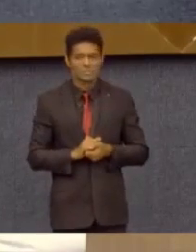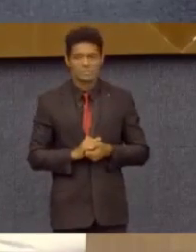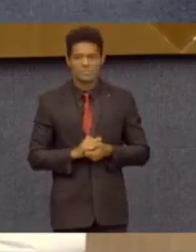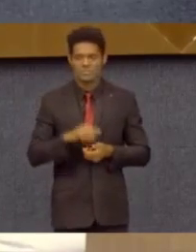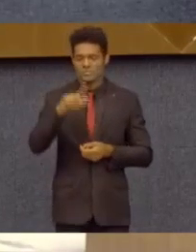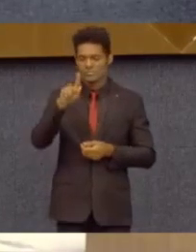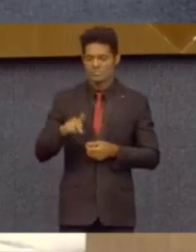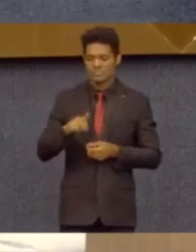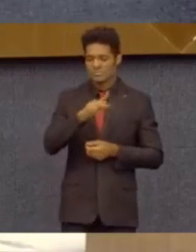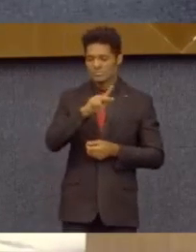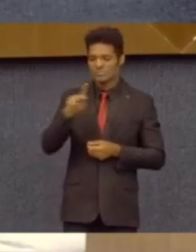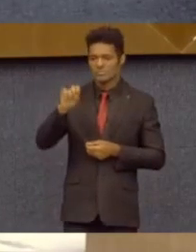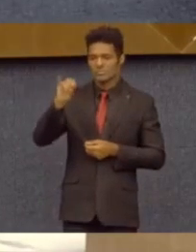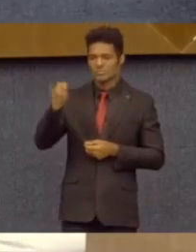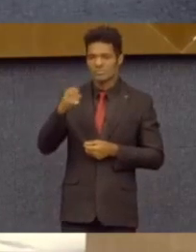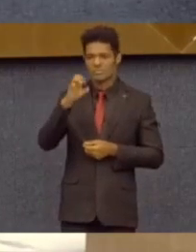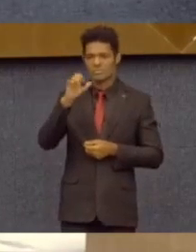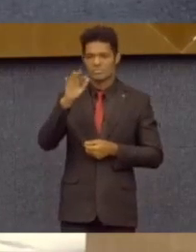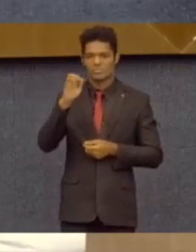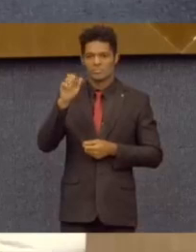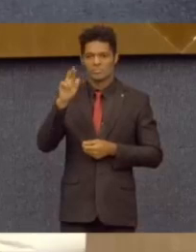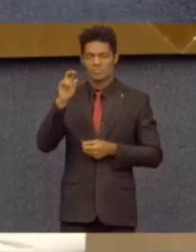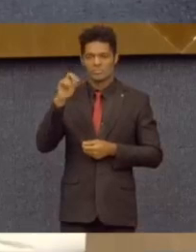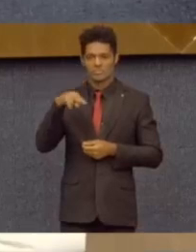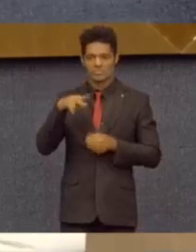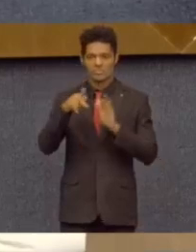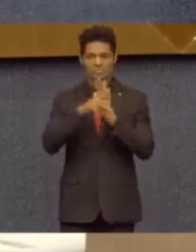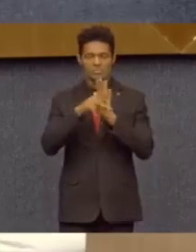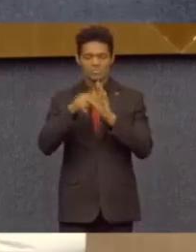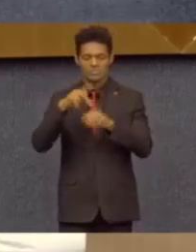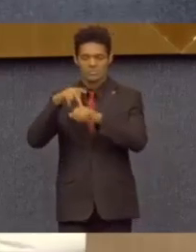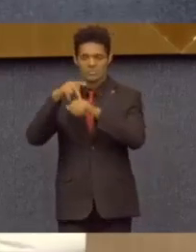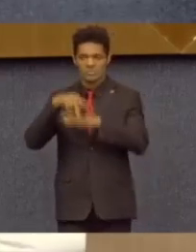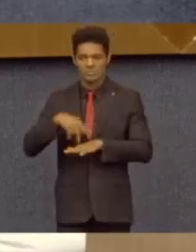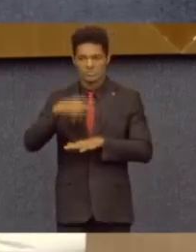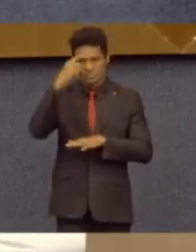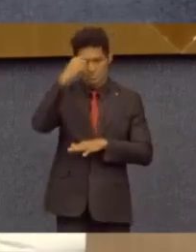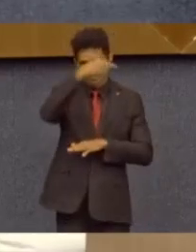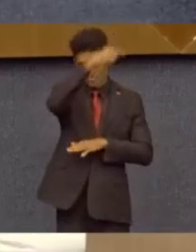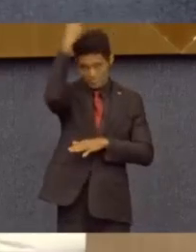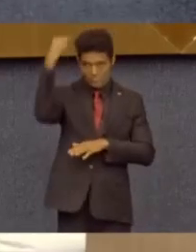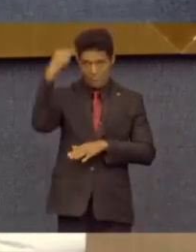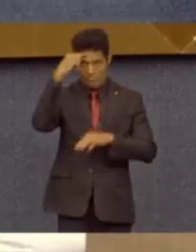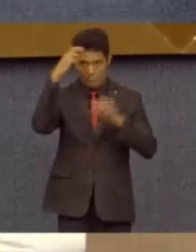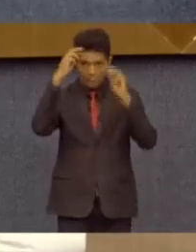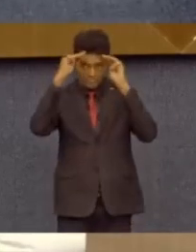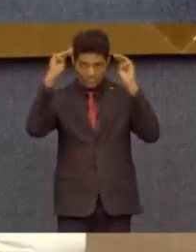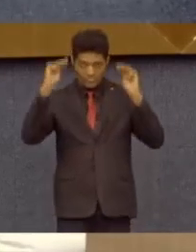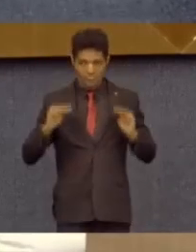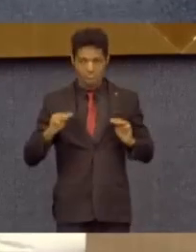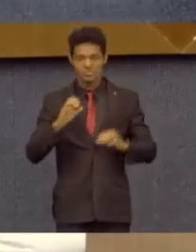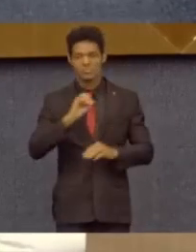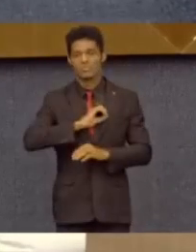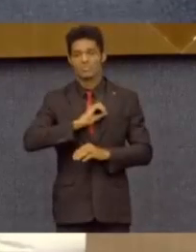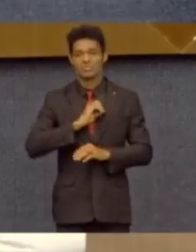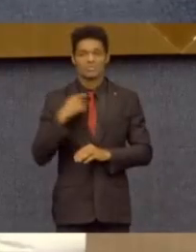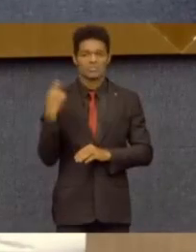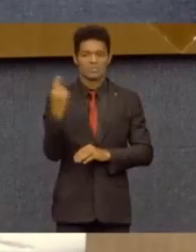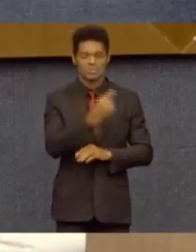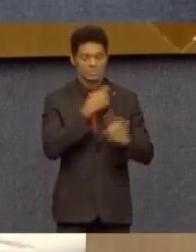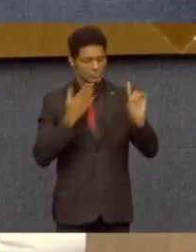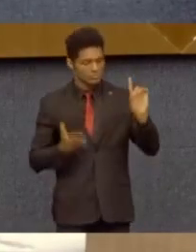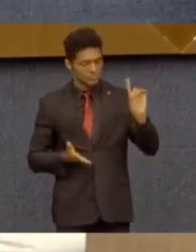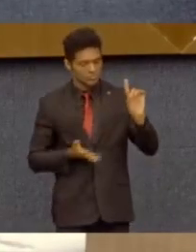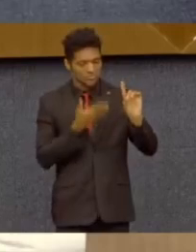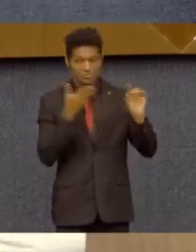Padre Jefferson Martins da Conceição, da paróquia Santa Dulce dos Pobres, o nosso homenageado nesta noite.